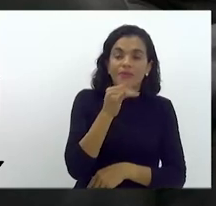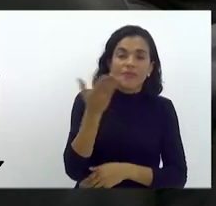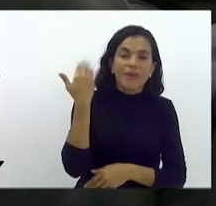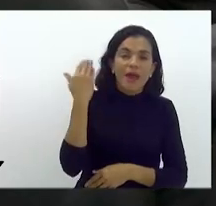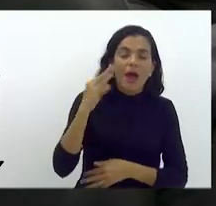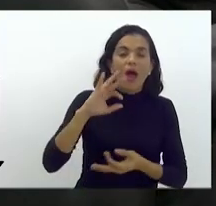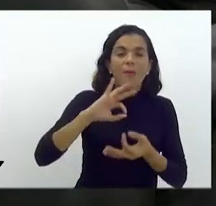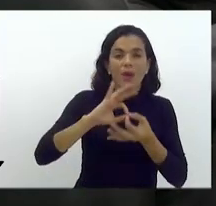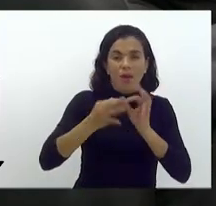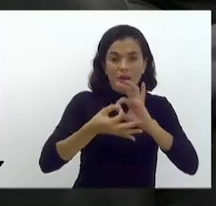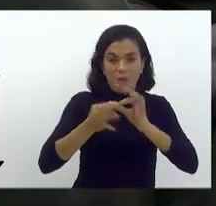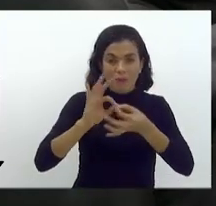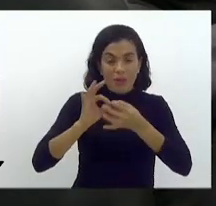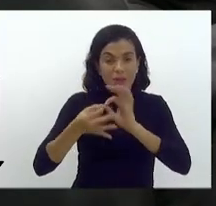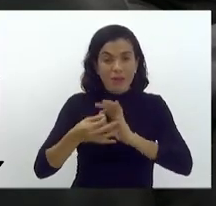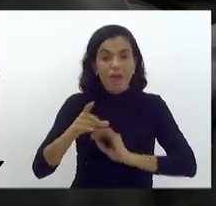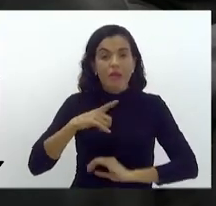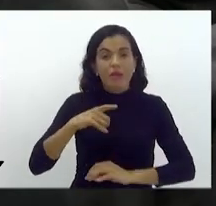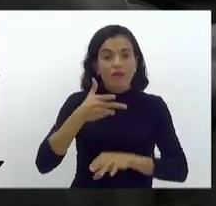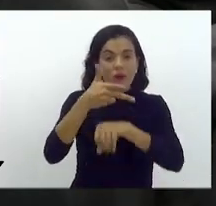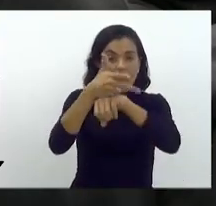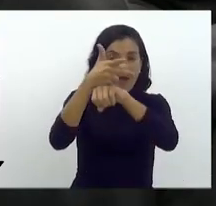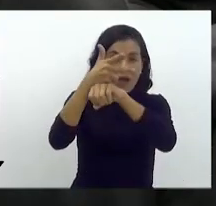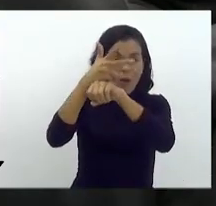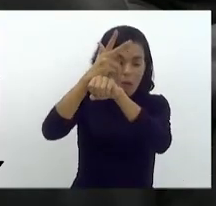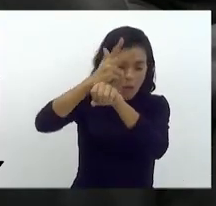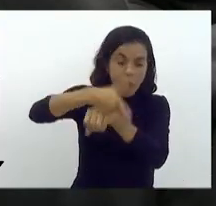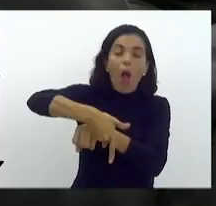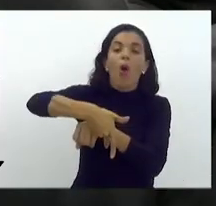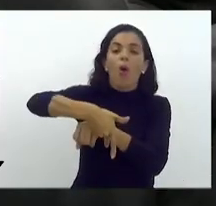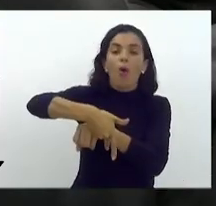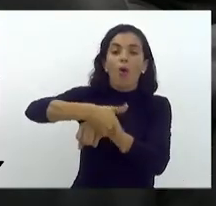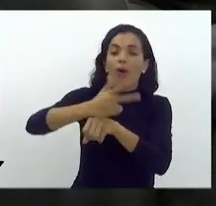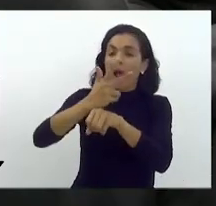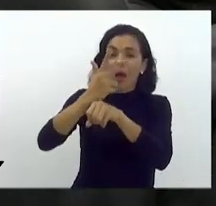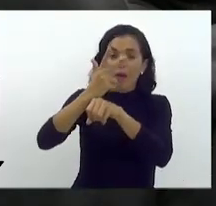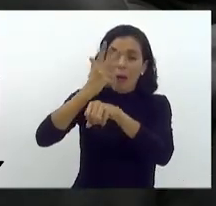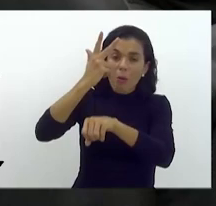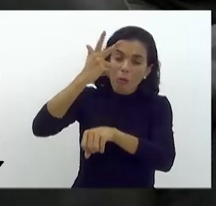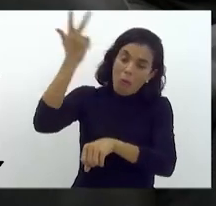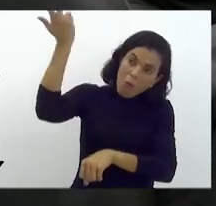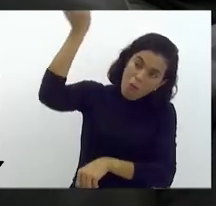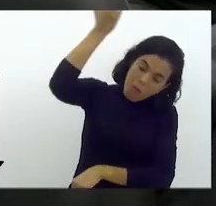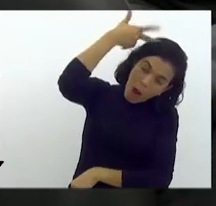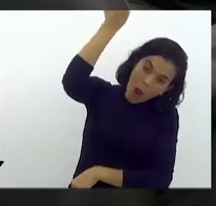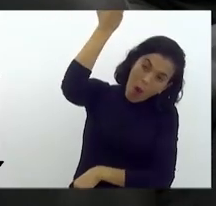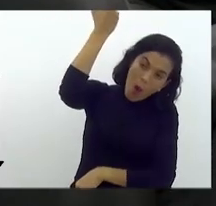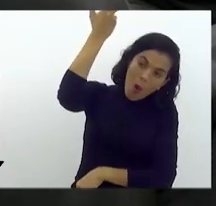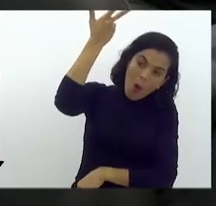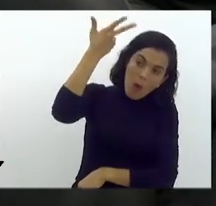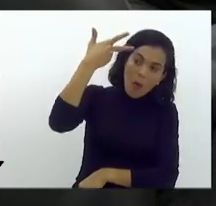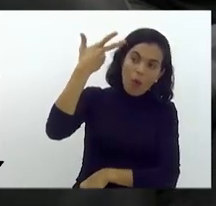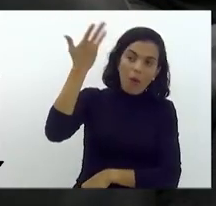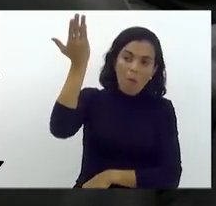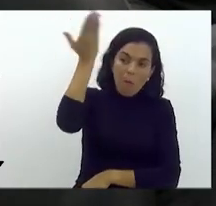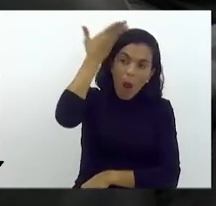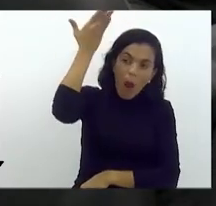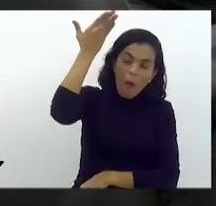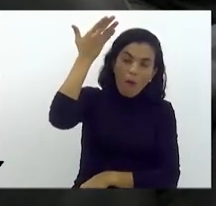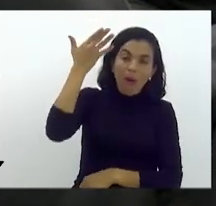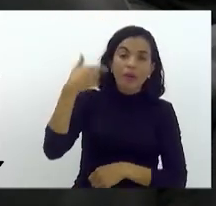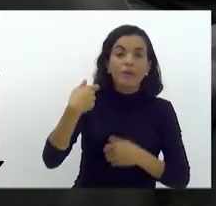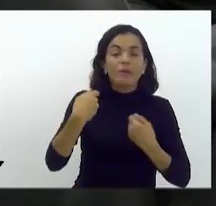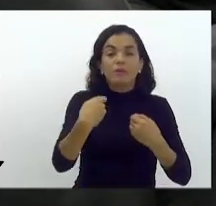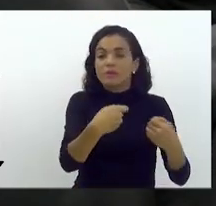da olimpíada teve uma câmera que caiu lá no durante o campo e machucou lá algumas pessoas e eu